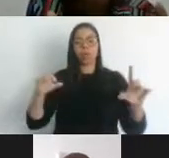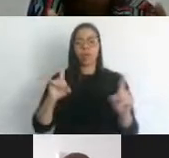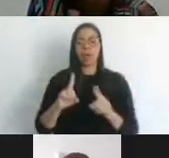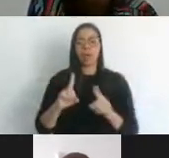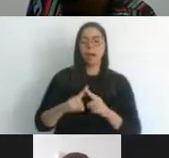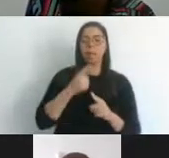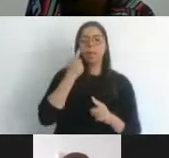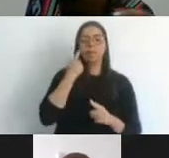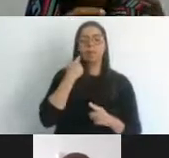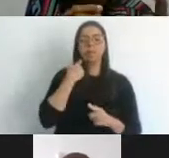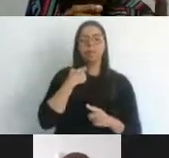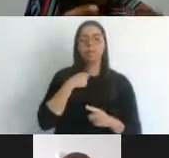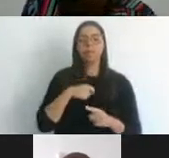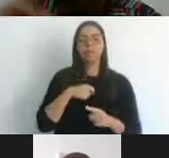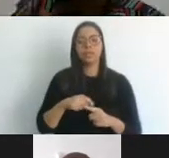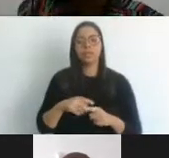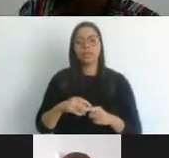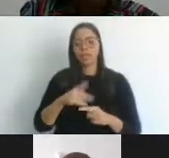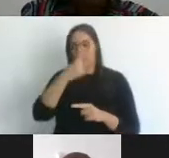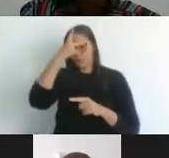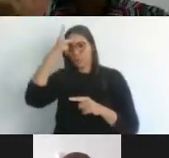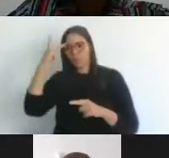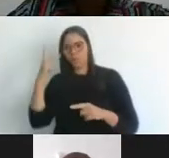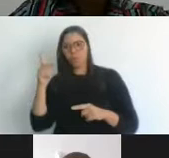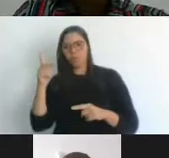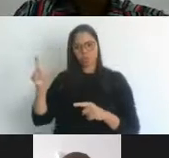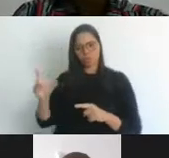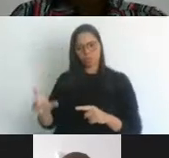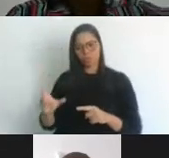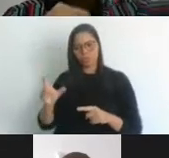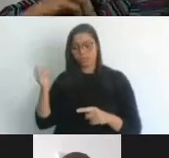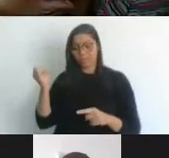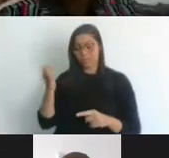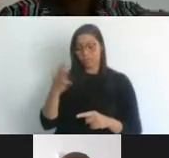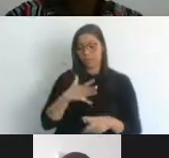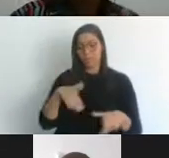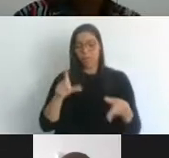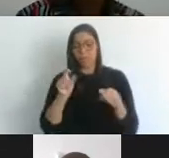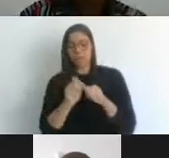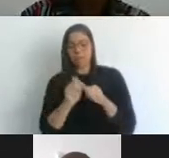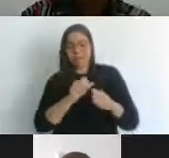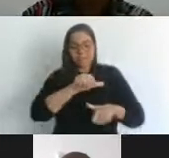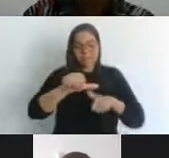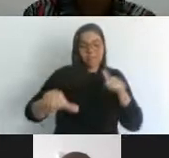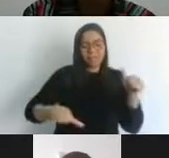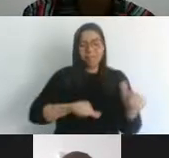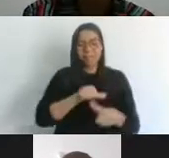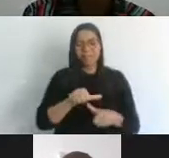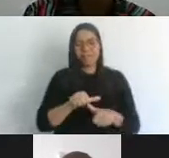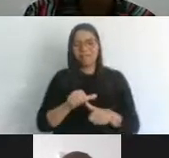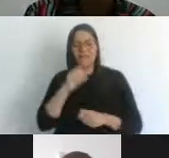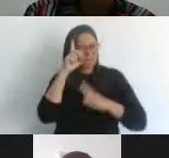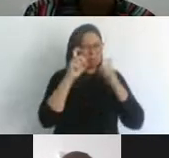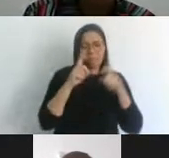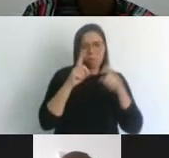sujeitos que são Destemidos inovadores que fazem transações incríveis Hospital cara não se